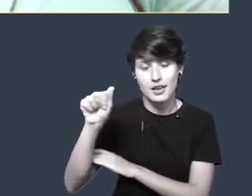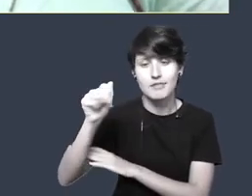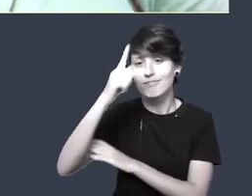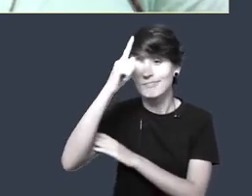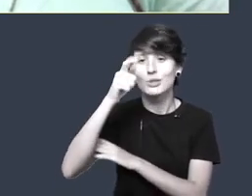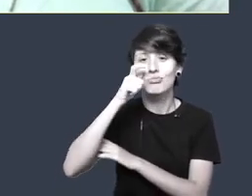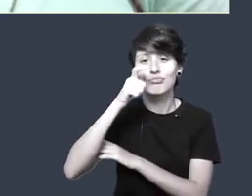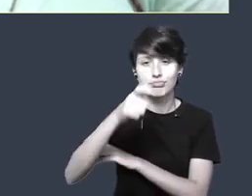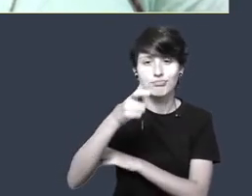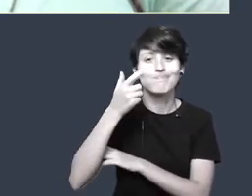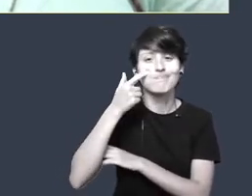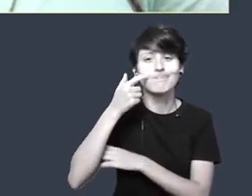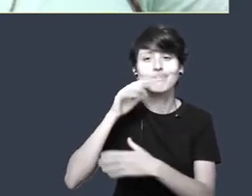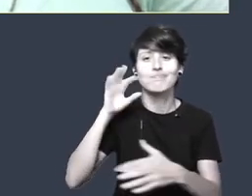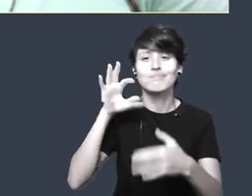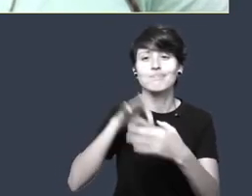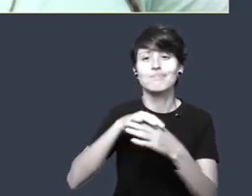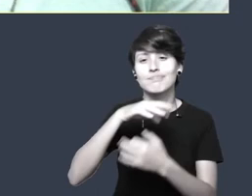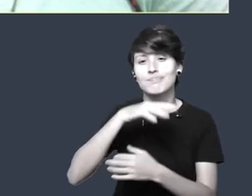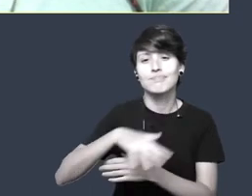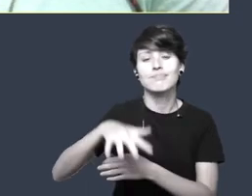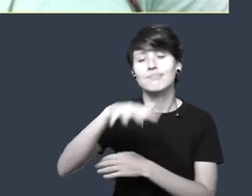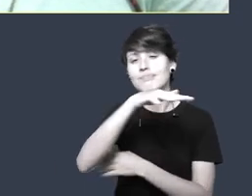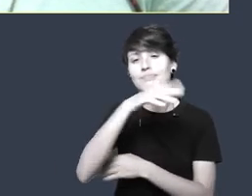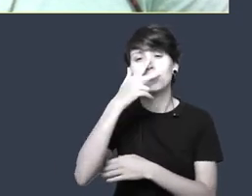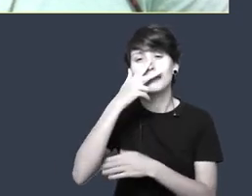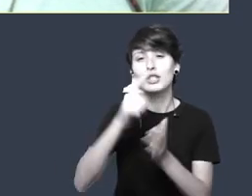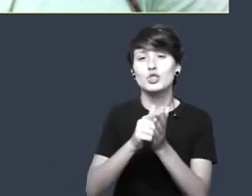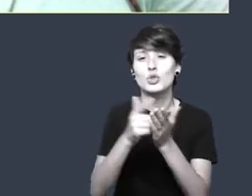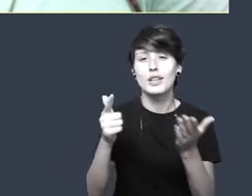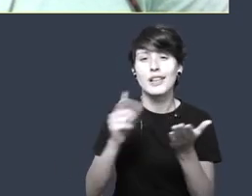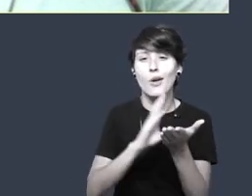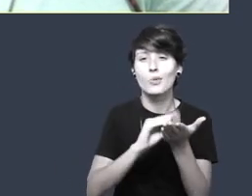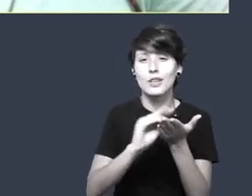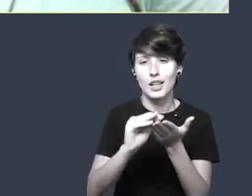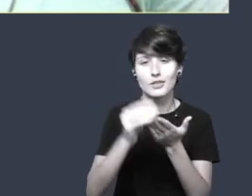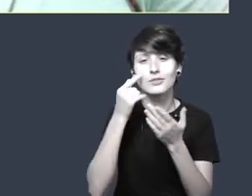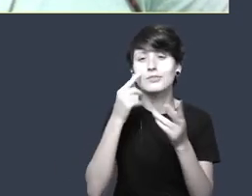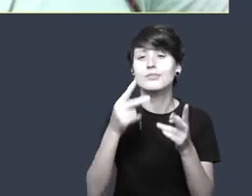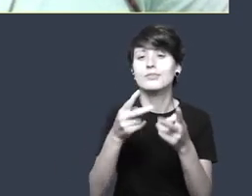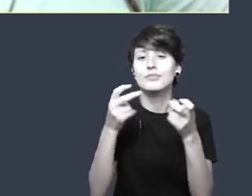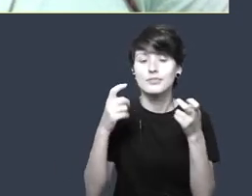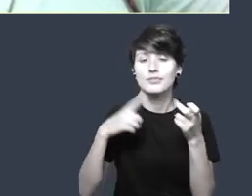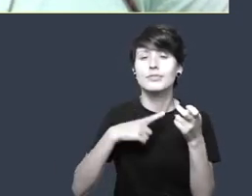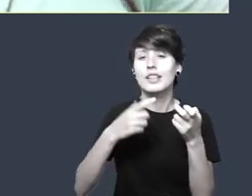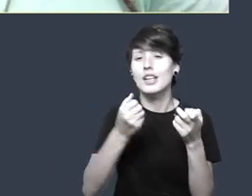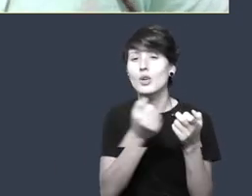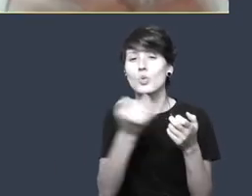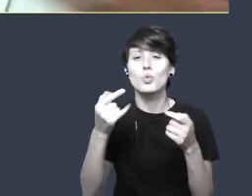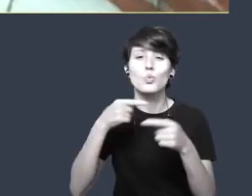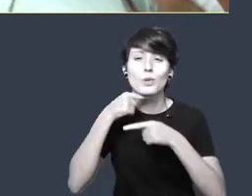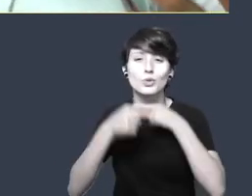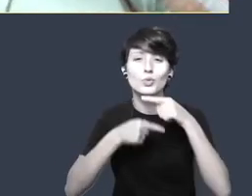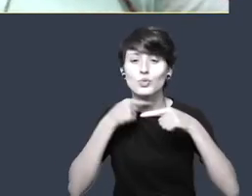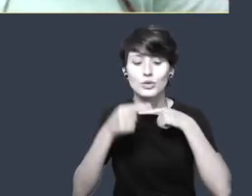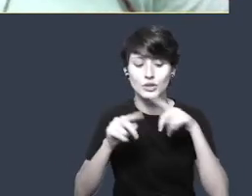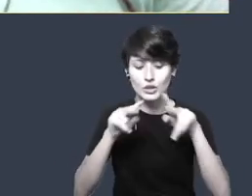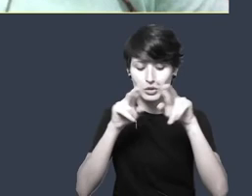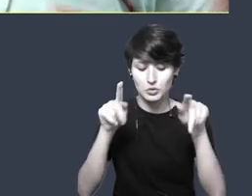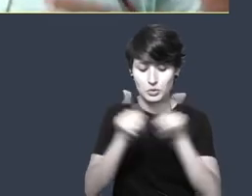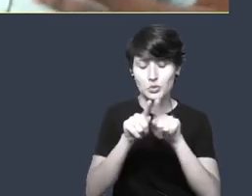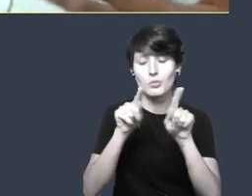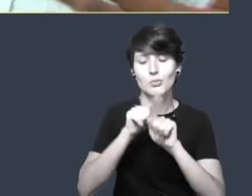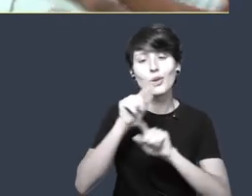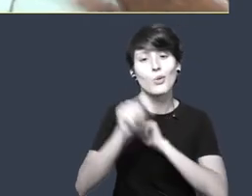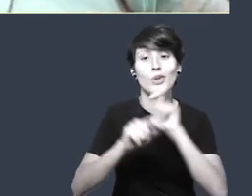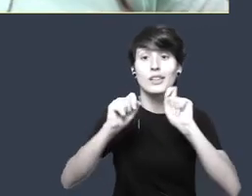queria conectar muito com a área do jornalismo de dados. Eu vejo que tem ainda algumas dúvidas do que pode ser